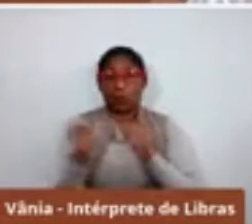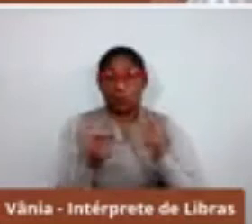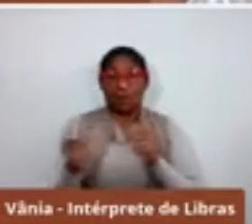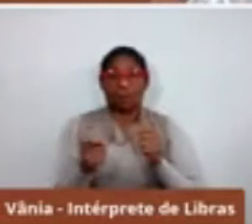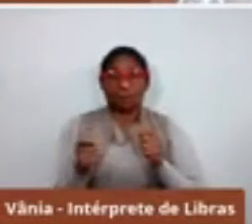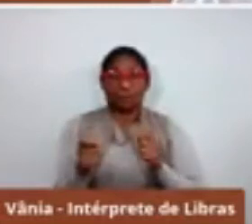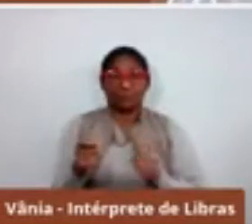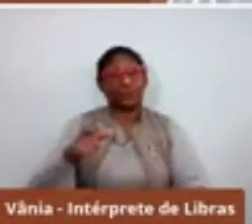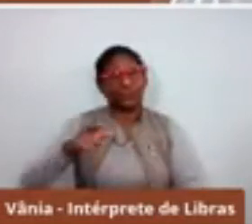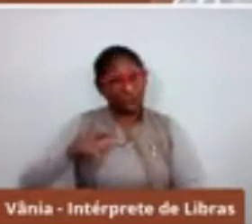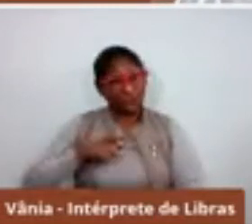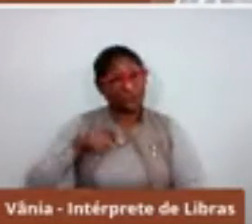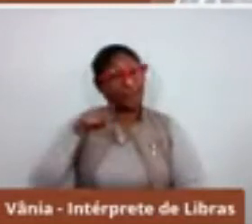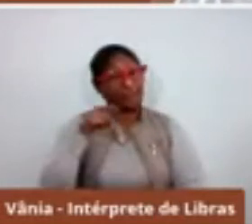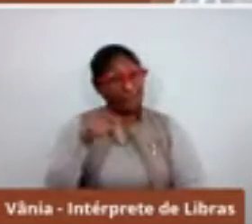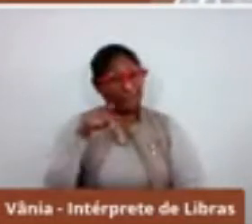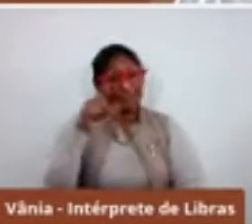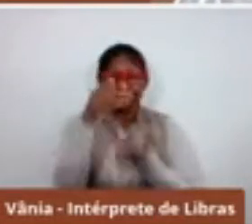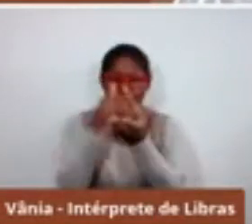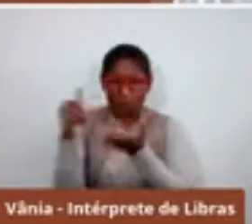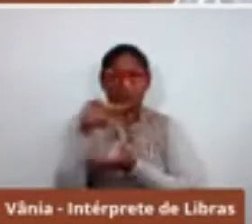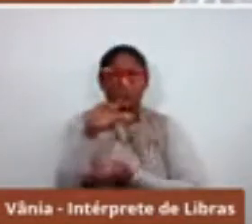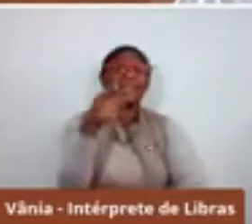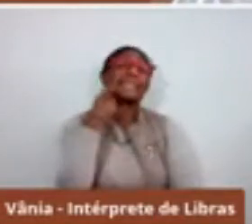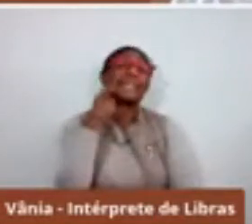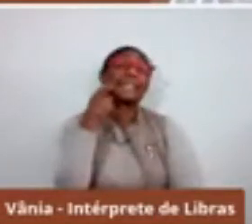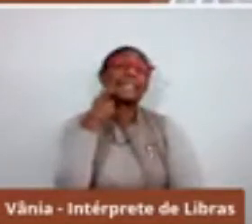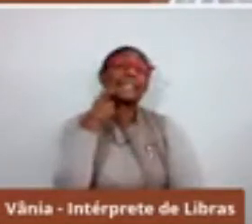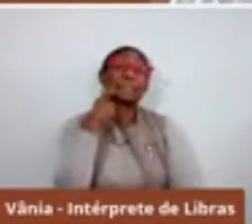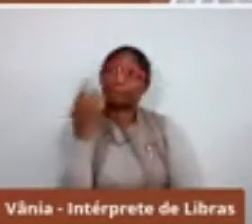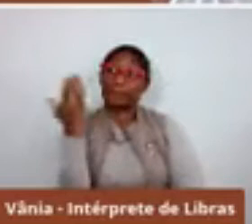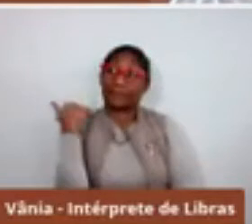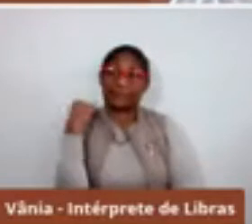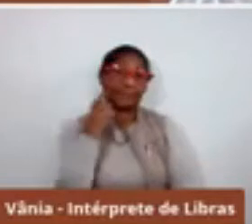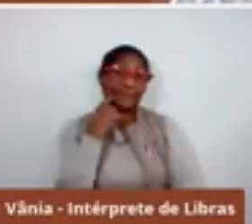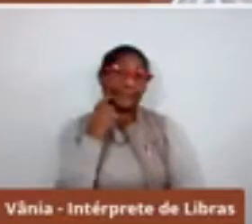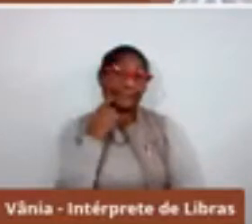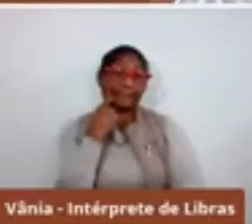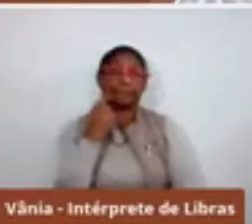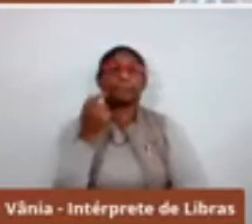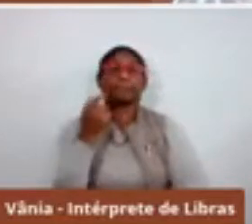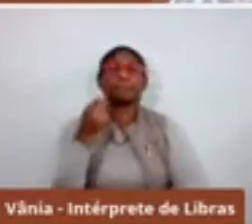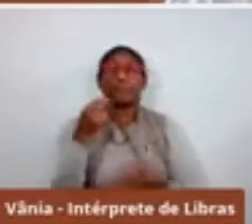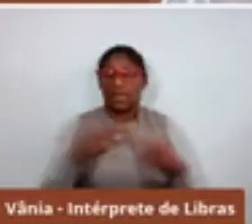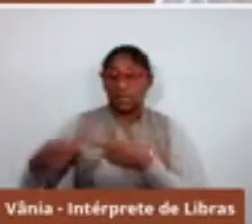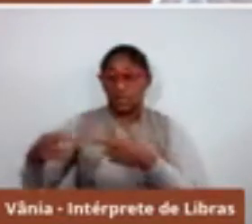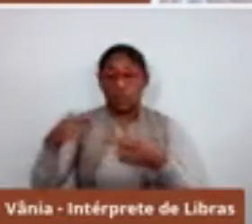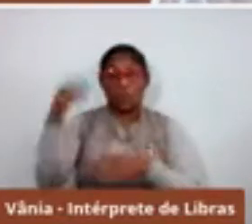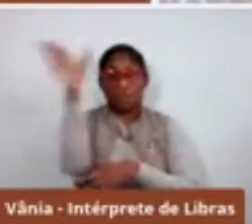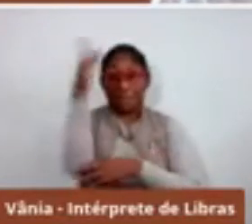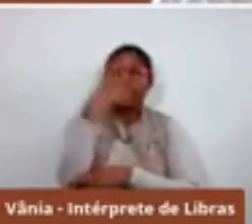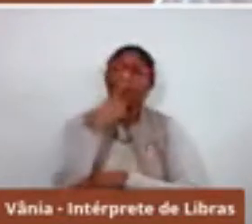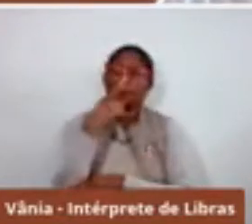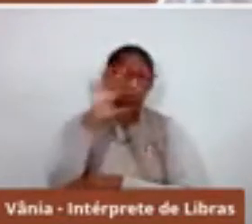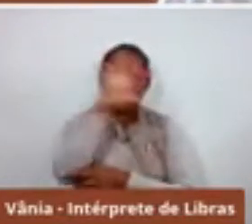Nós tínhamos esta versão preliminar do mapa na sexta-feira passada, né, com todas essas regiões em bandeira vermelha, e